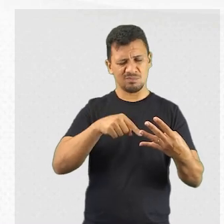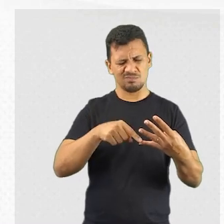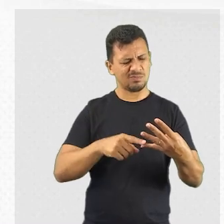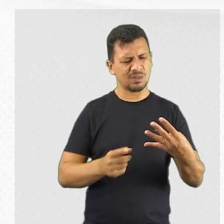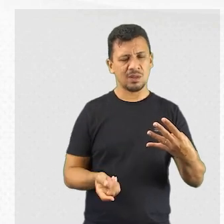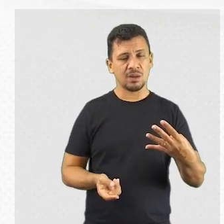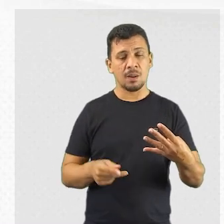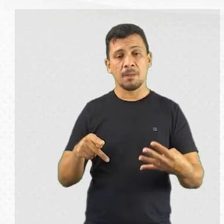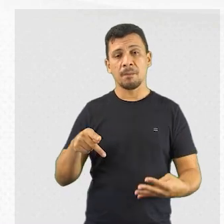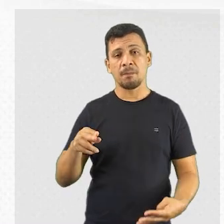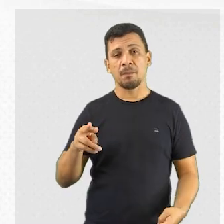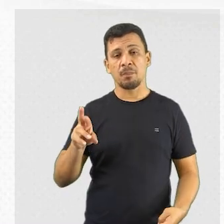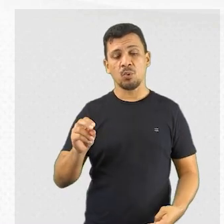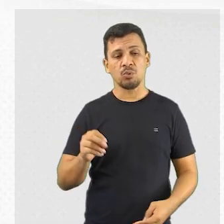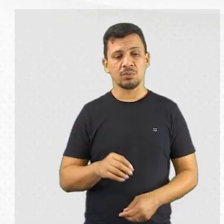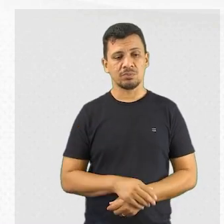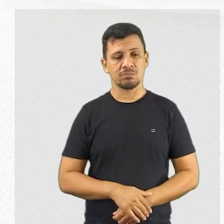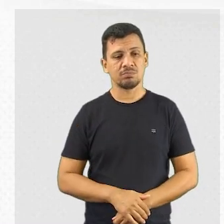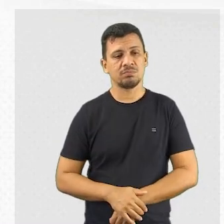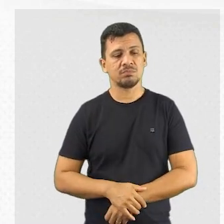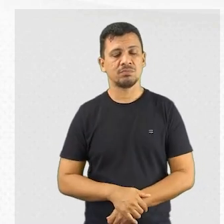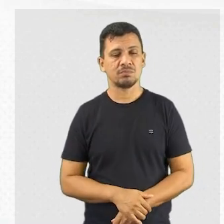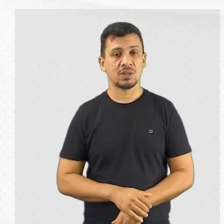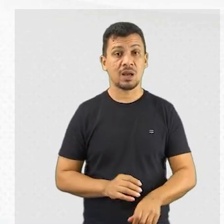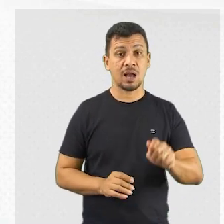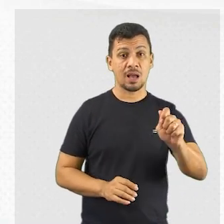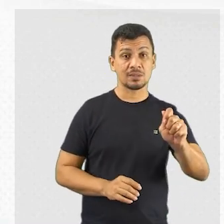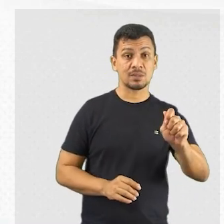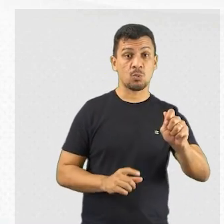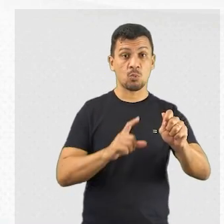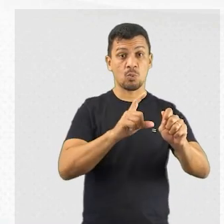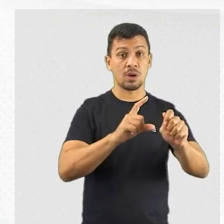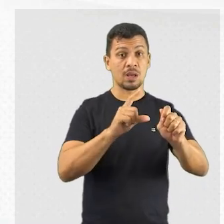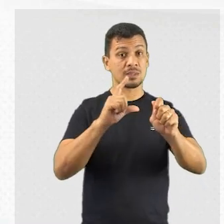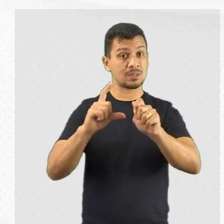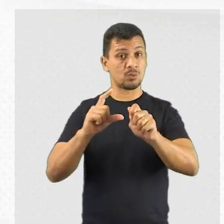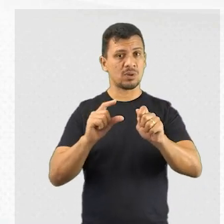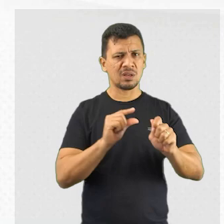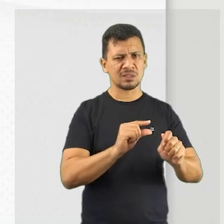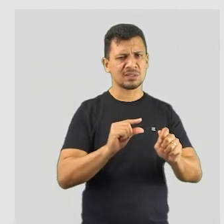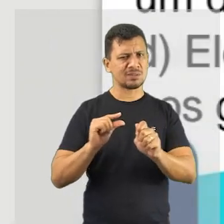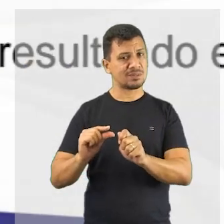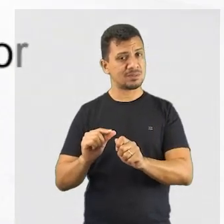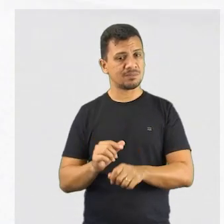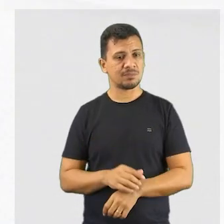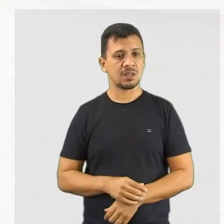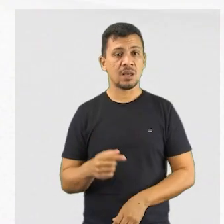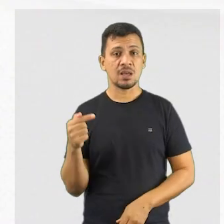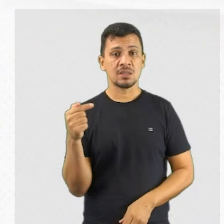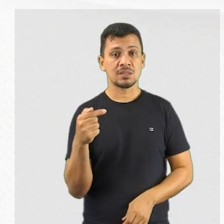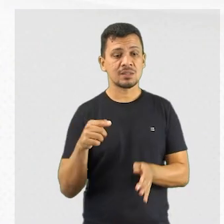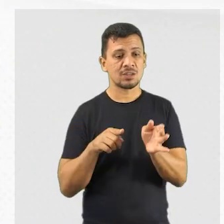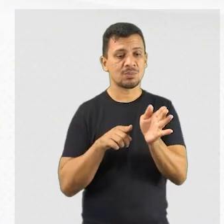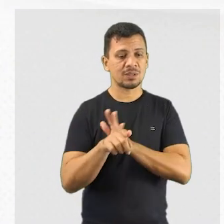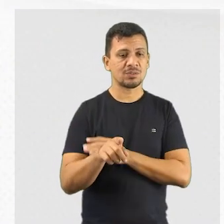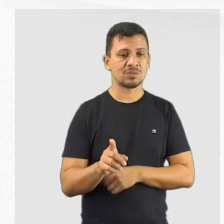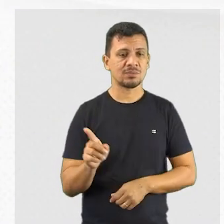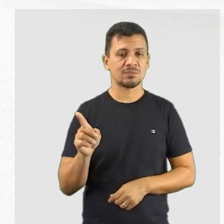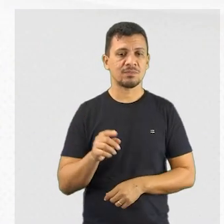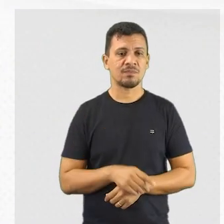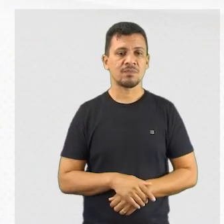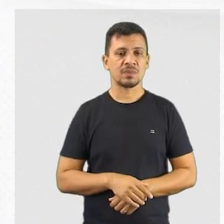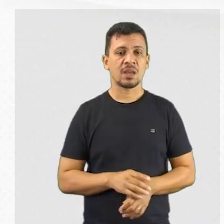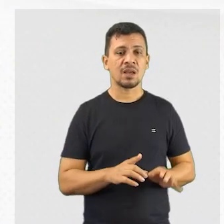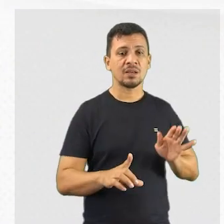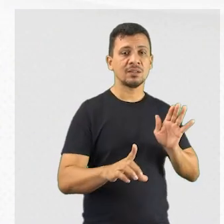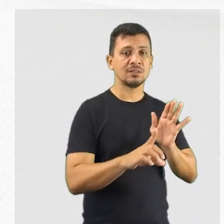é puro, quando a gente fala de homozigose, tá? Ou azão, azão, ou azinho, azinho. E aí, nossa 7ª questão, falando um pouquinho